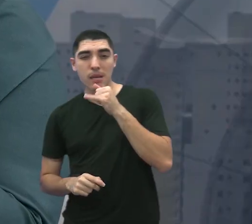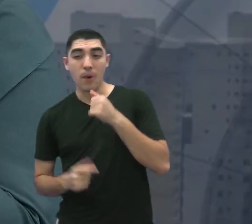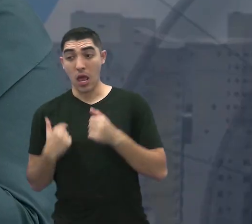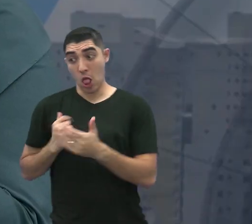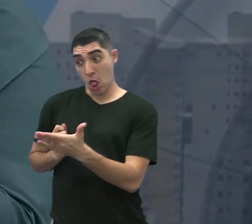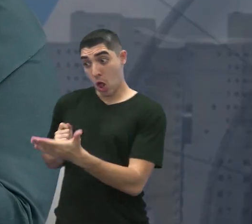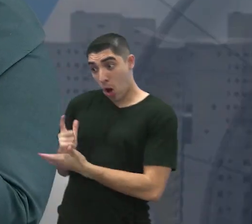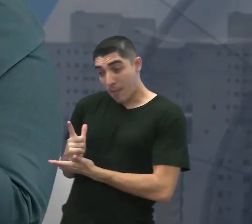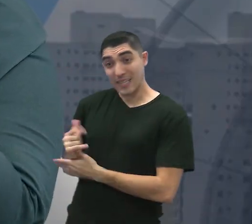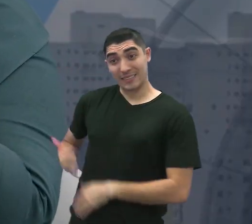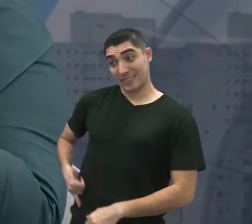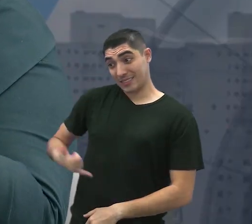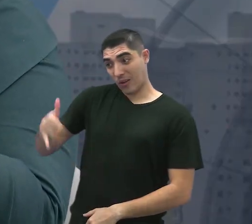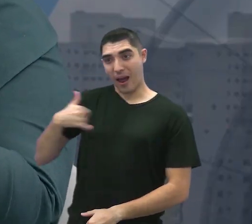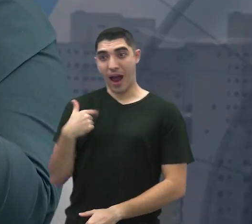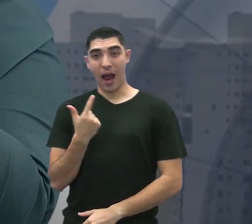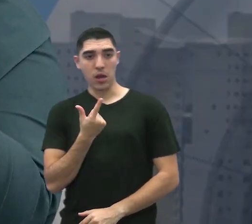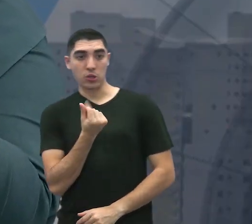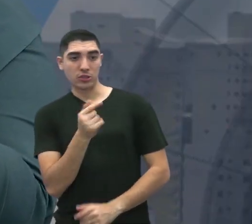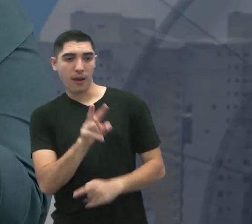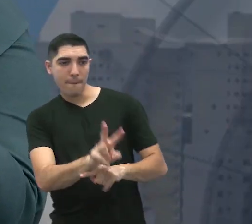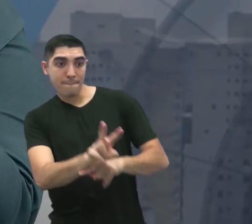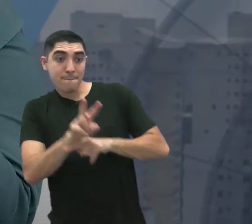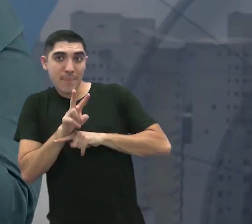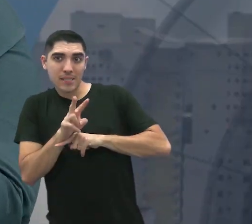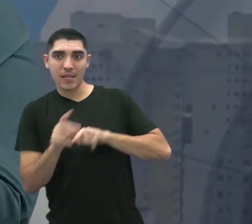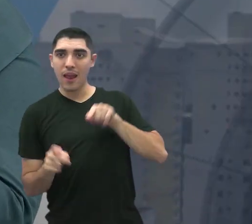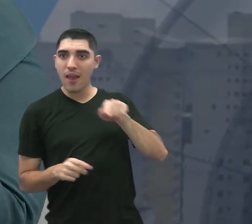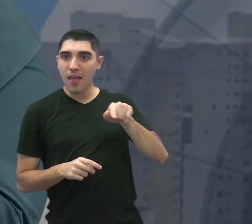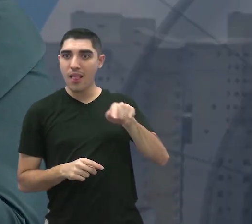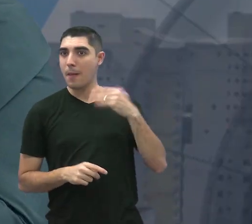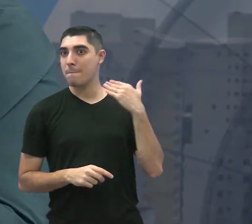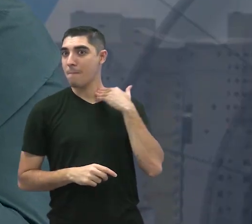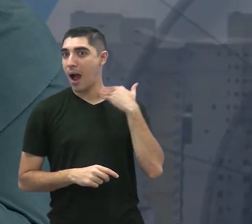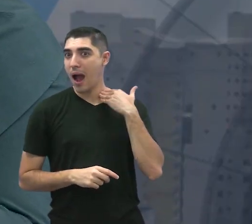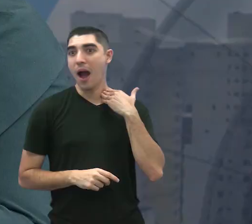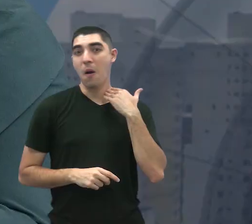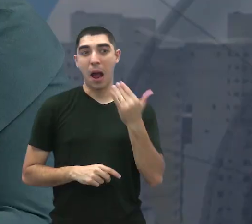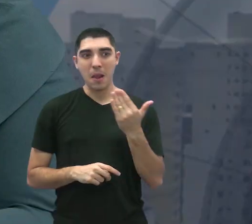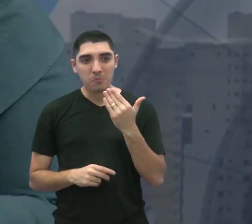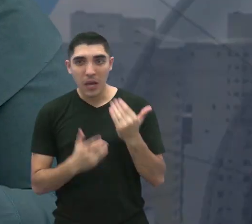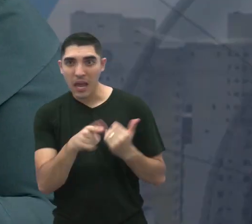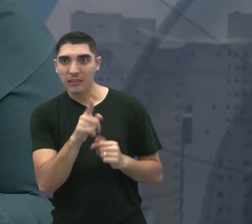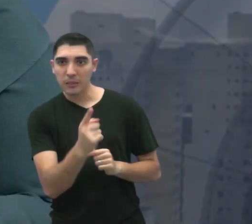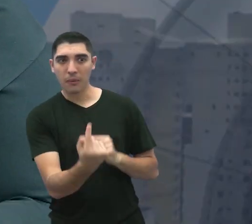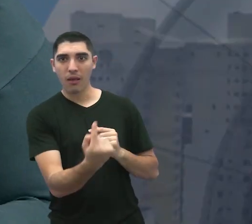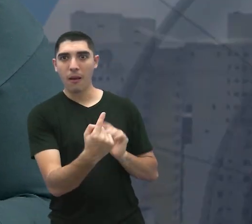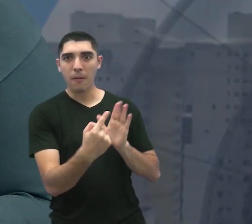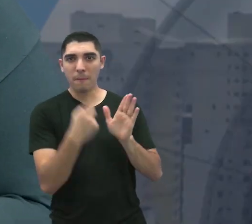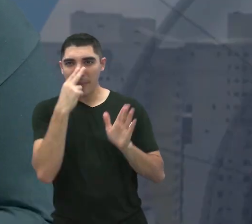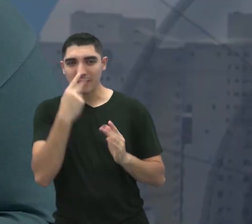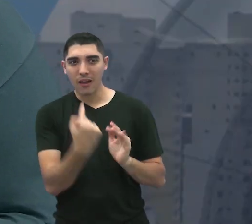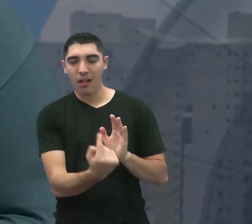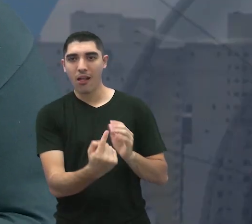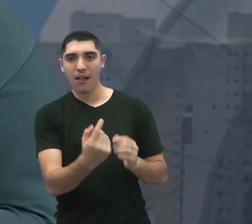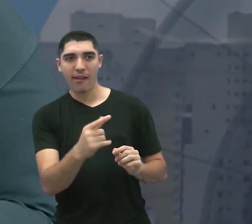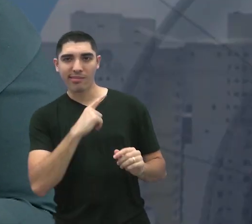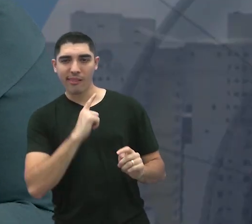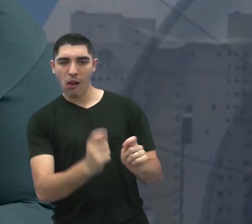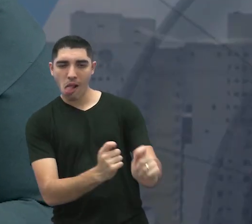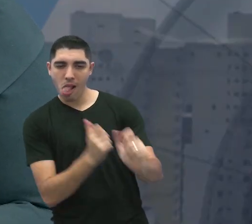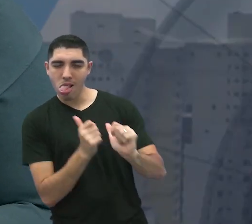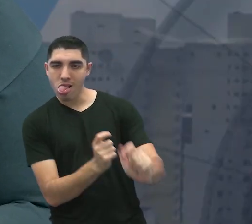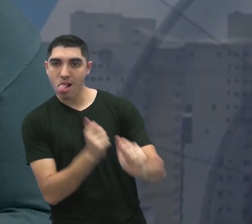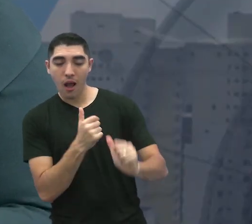celular e apareceu lá, você tem um crédito pré-aprovado, clique aqui e contrate agora, essas são dívidas ruins, Rafa, e essa